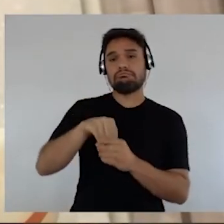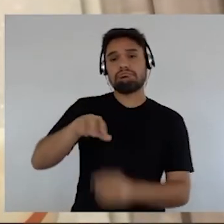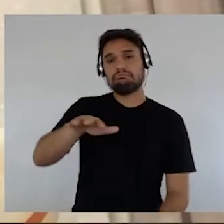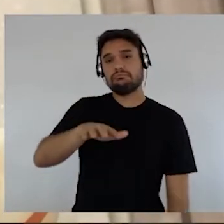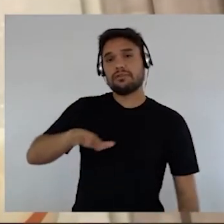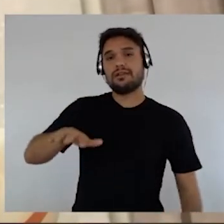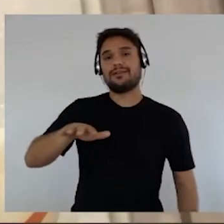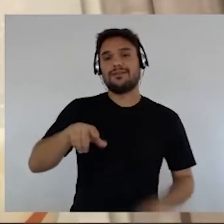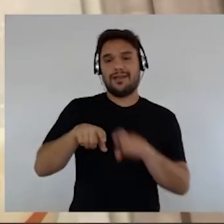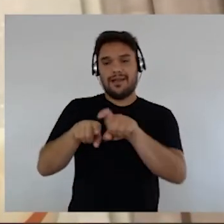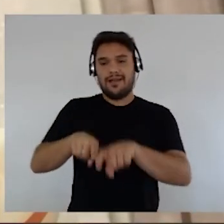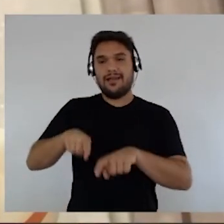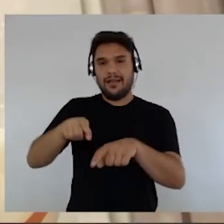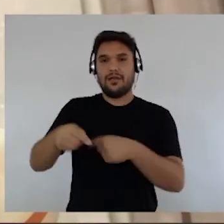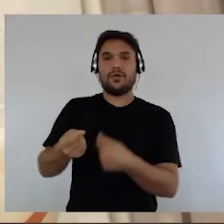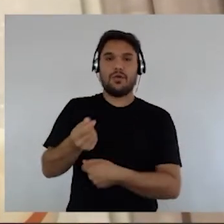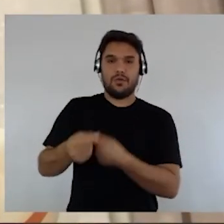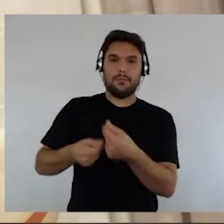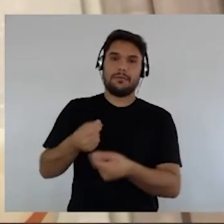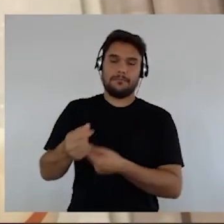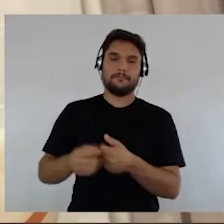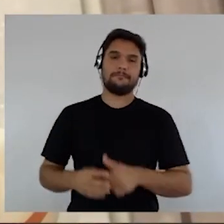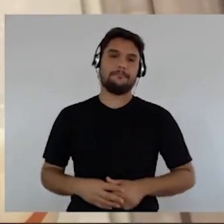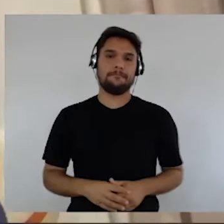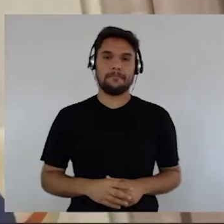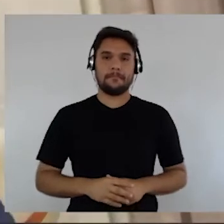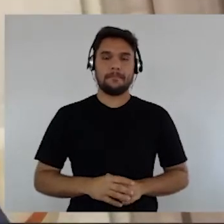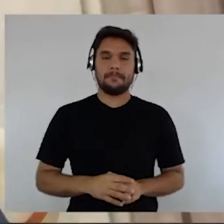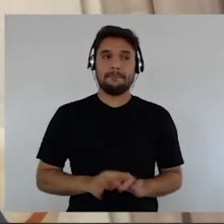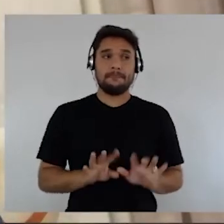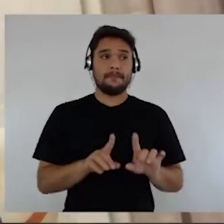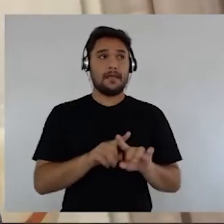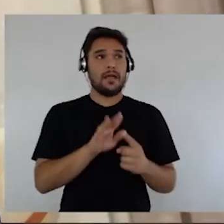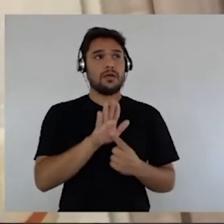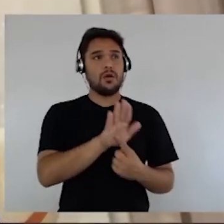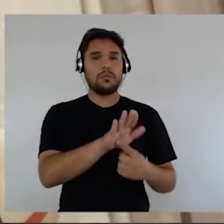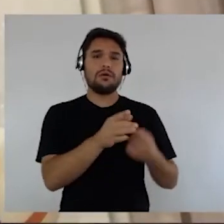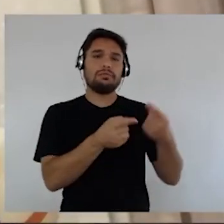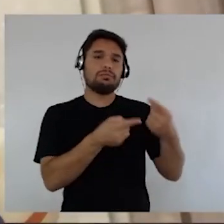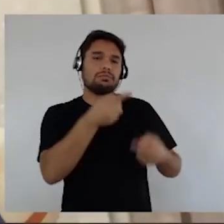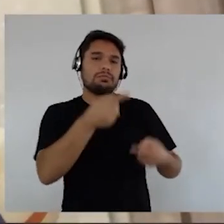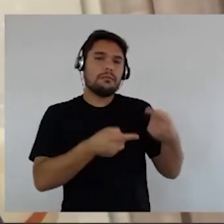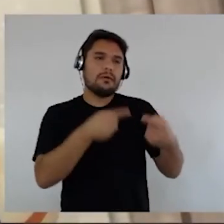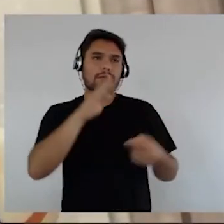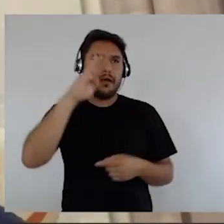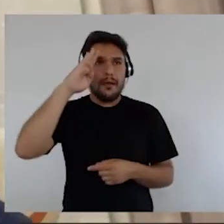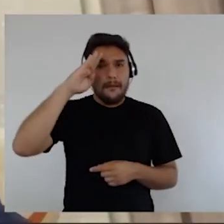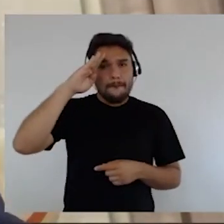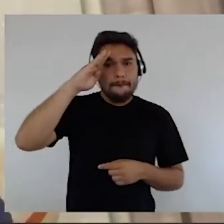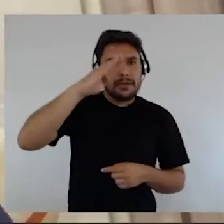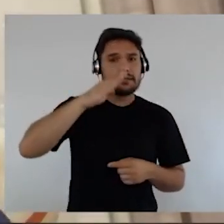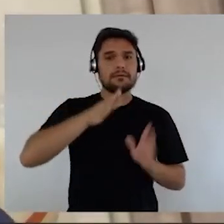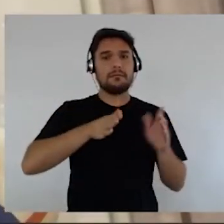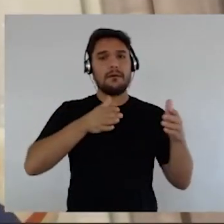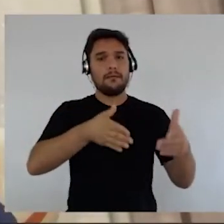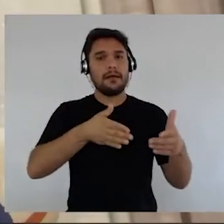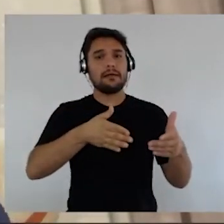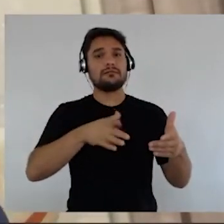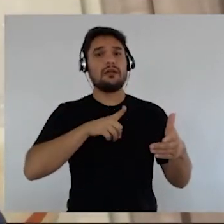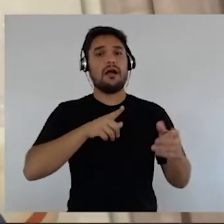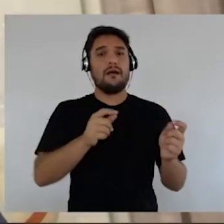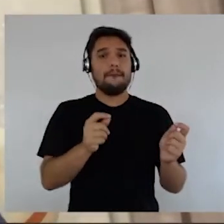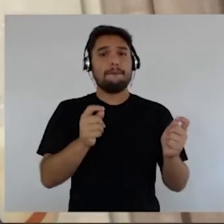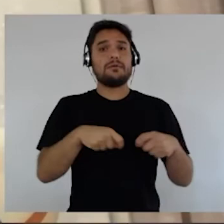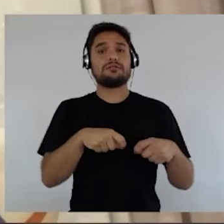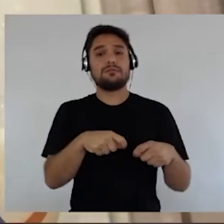do agronegócio. Trata-se de debater acerca, especialmente, da possibilidade